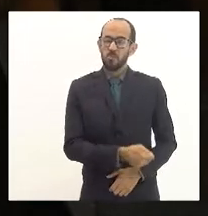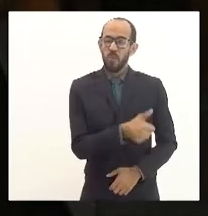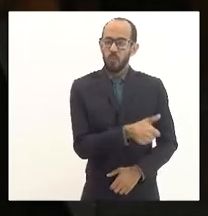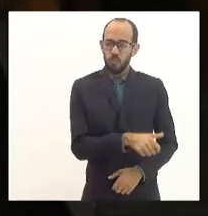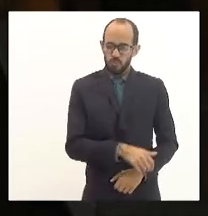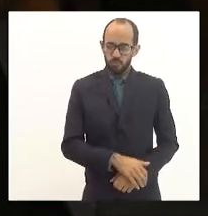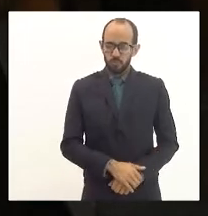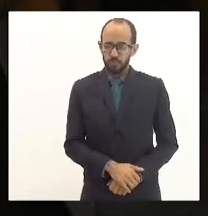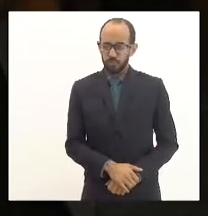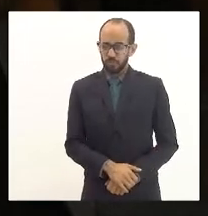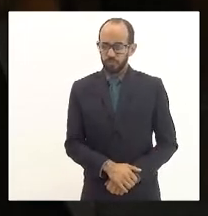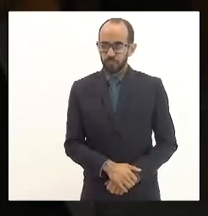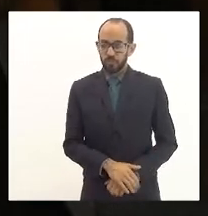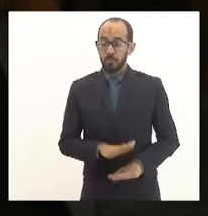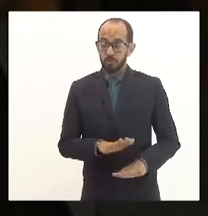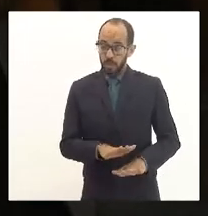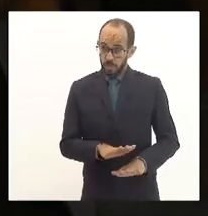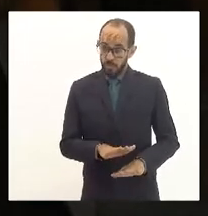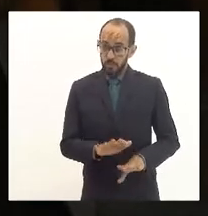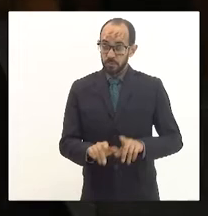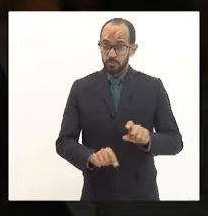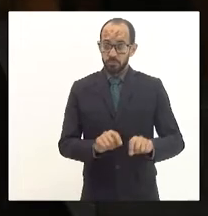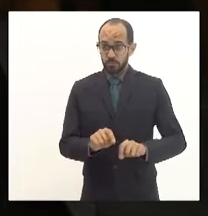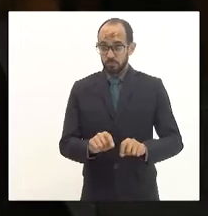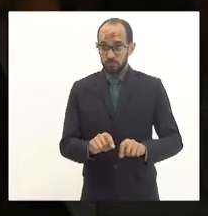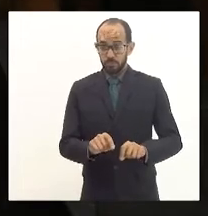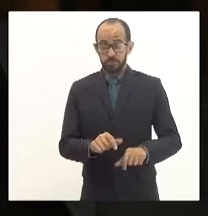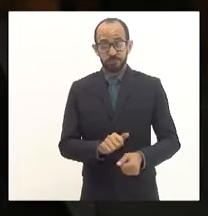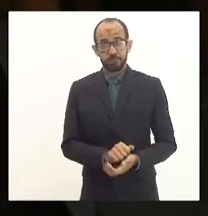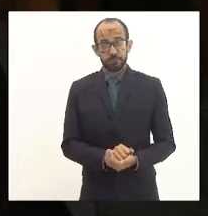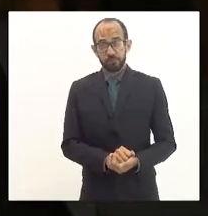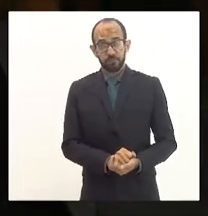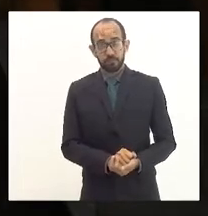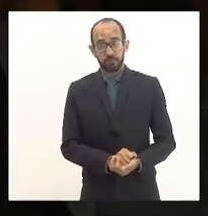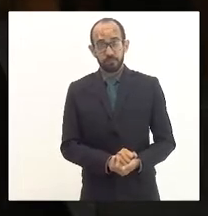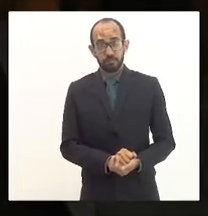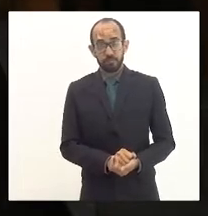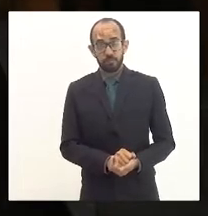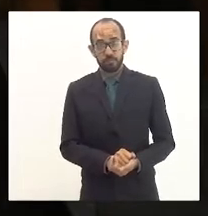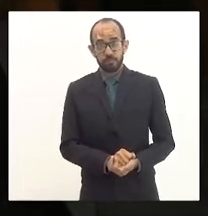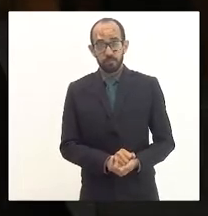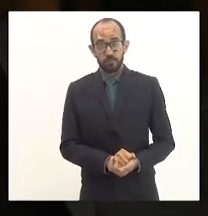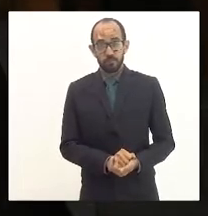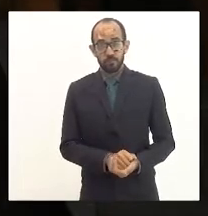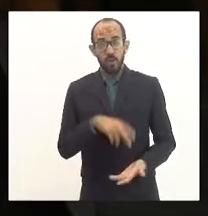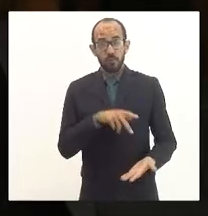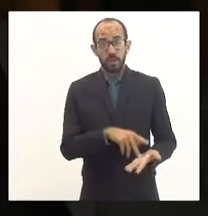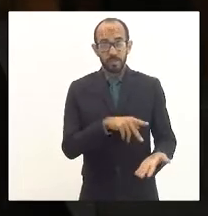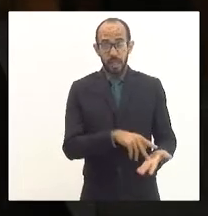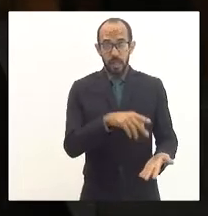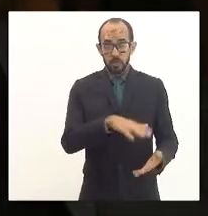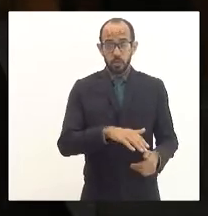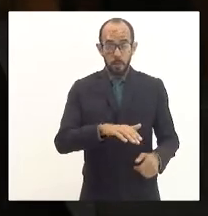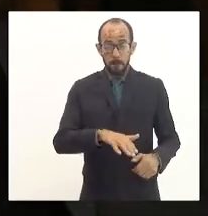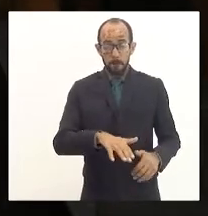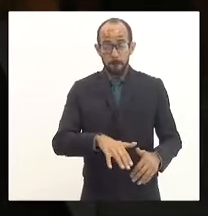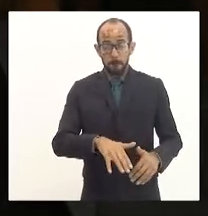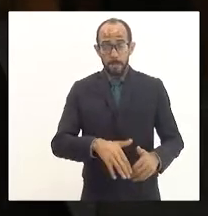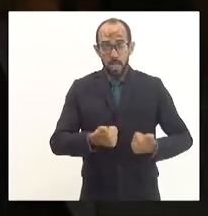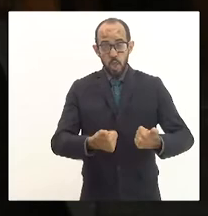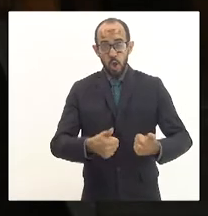e quando na verdade é o maior Dom que nós temos